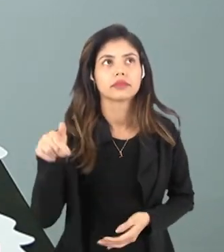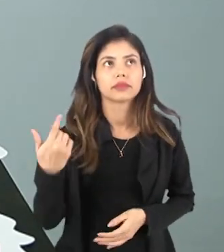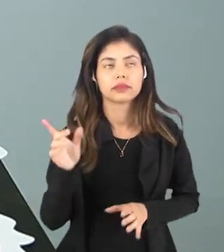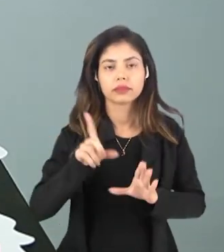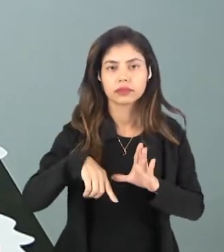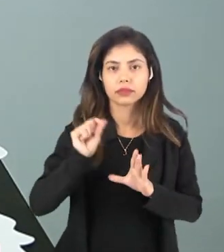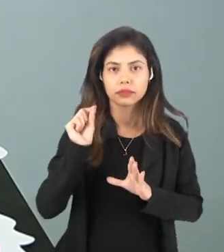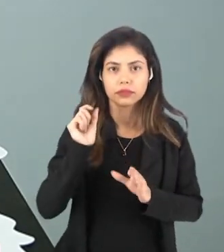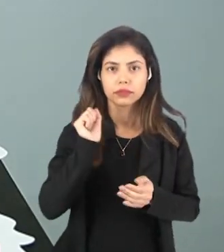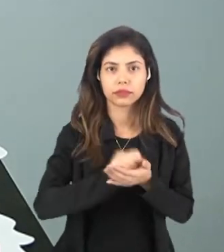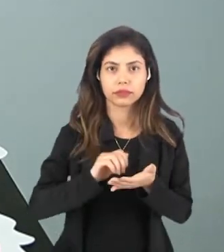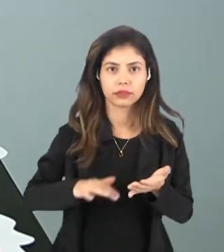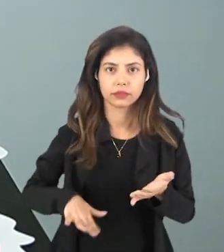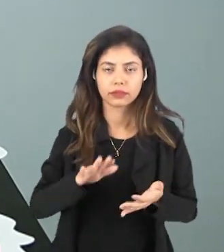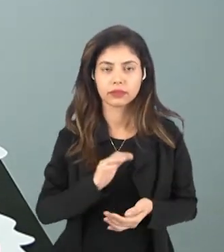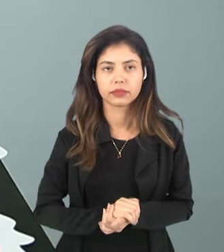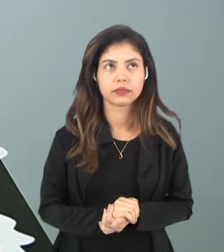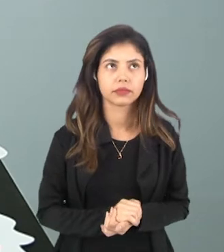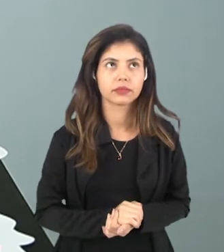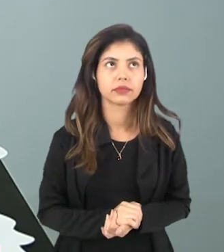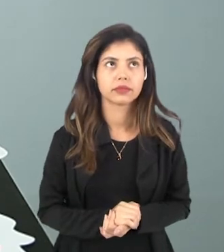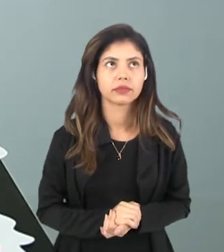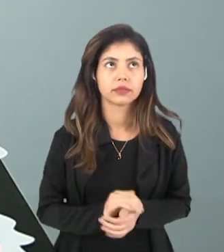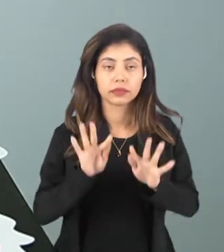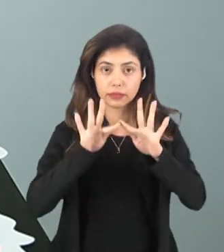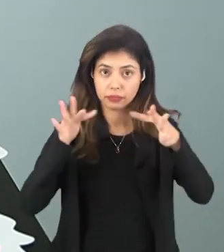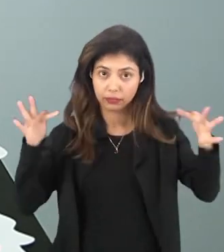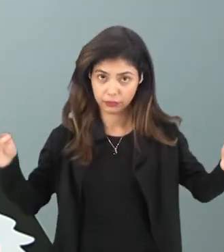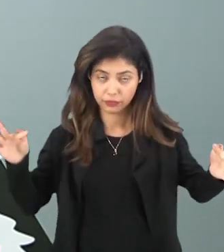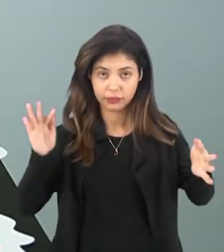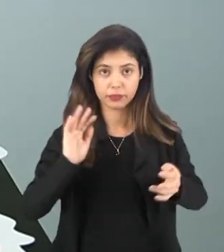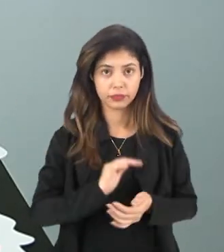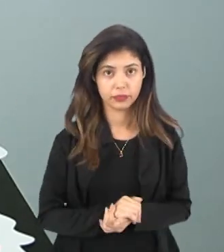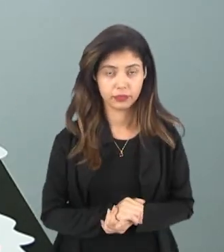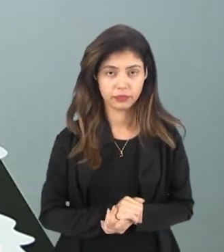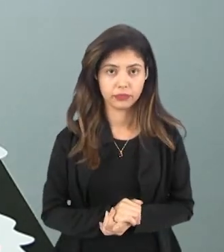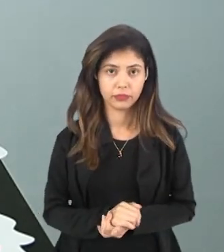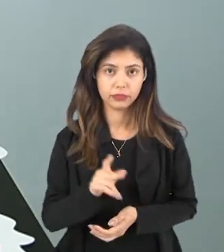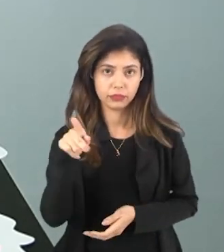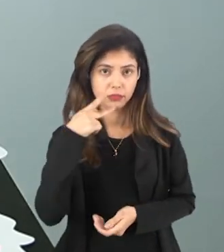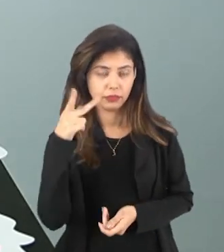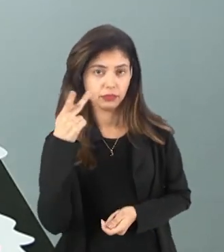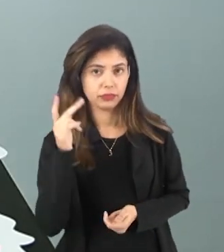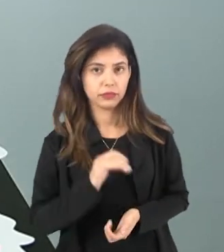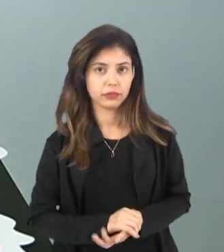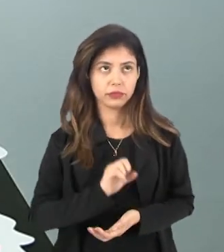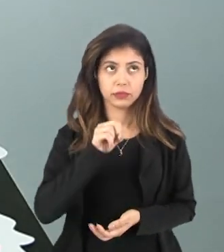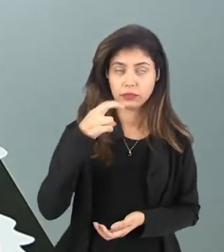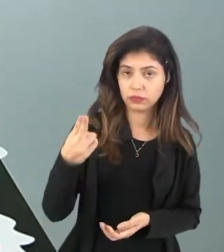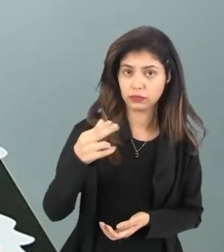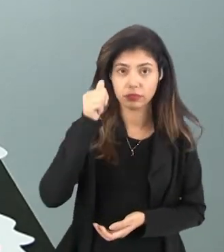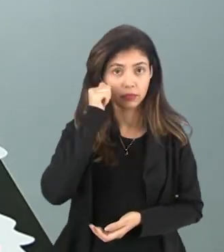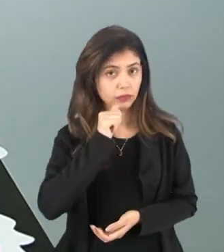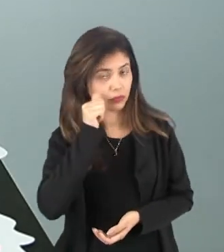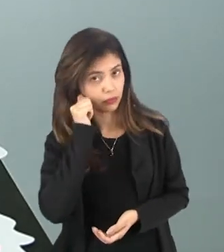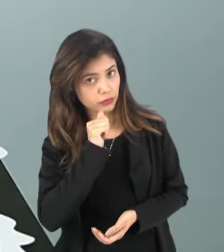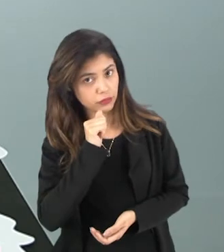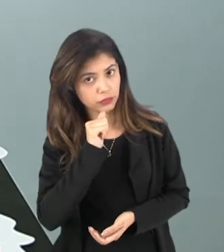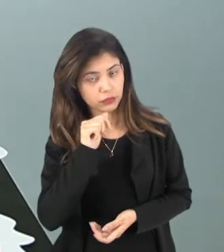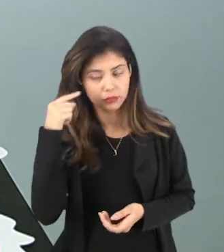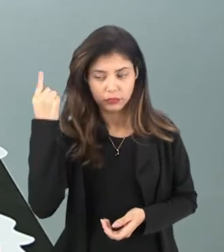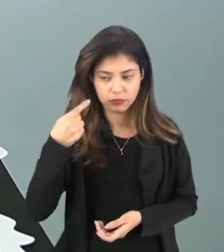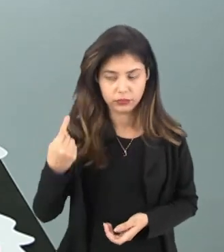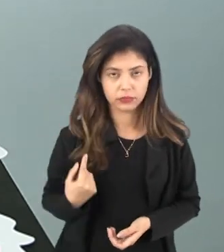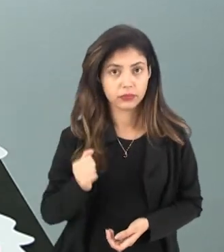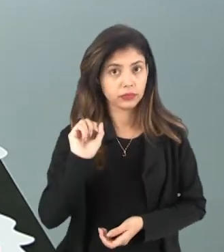para próxima atividade que é uma frase que vai falar ou sobre a menina os